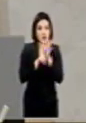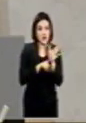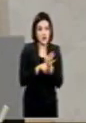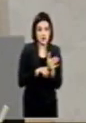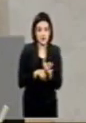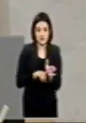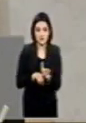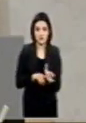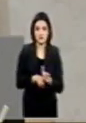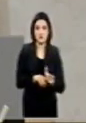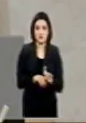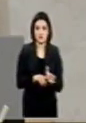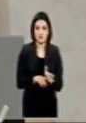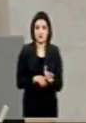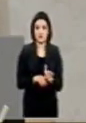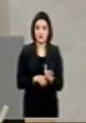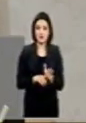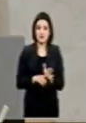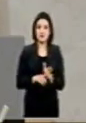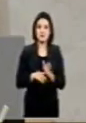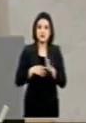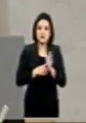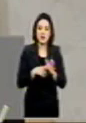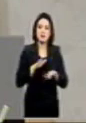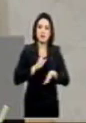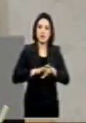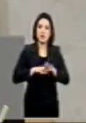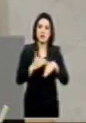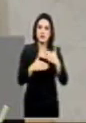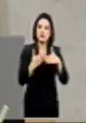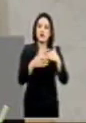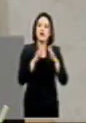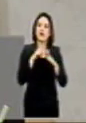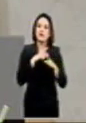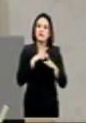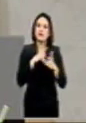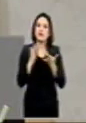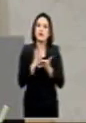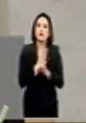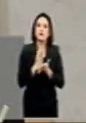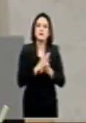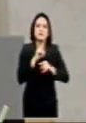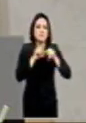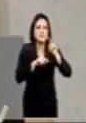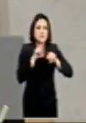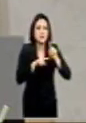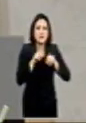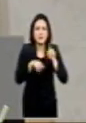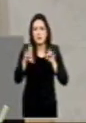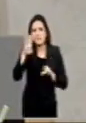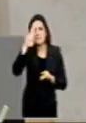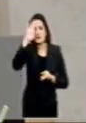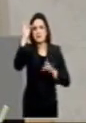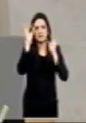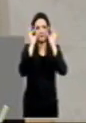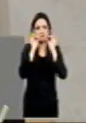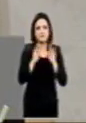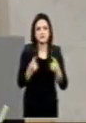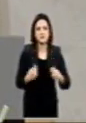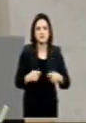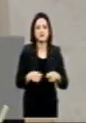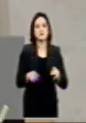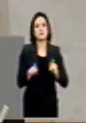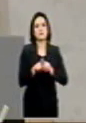estiver realmente amadurecida e houver elementos mínimos de materialidade e de autoria e de